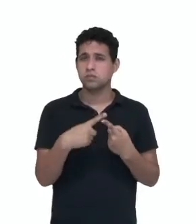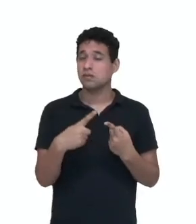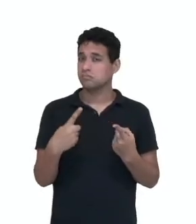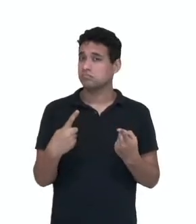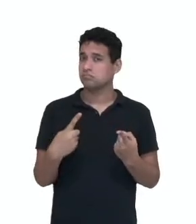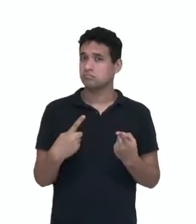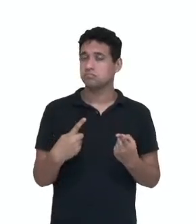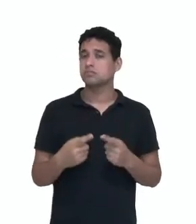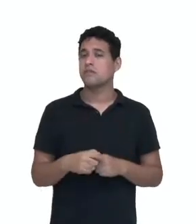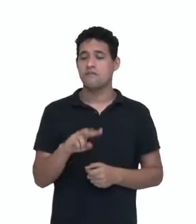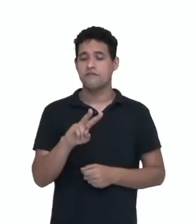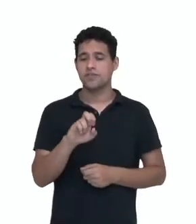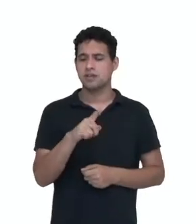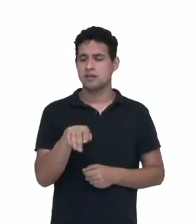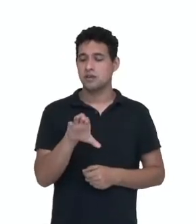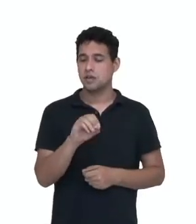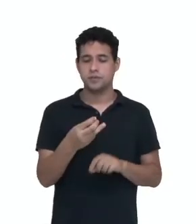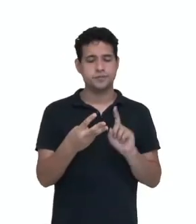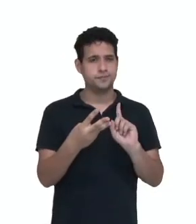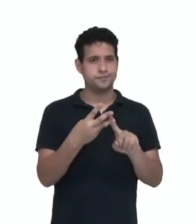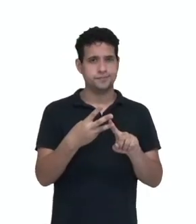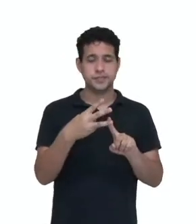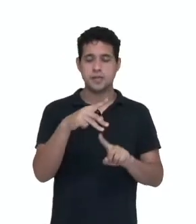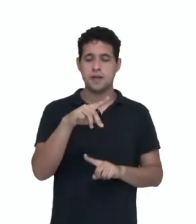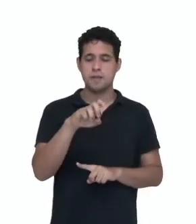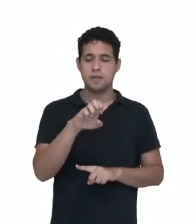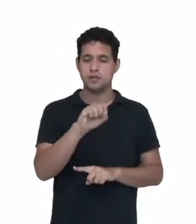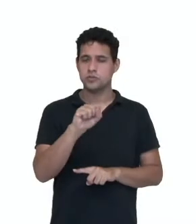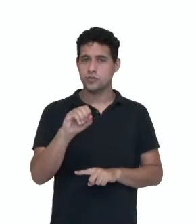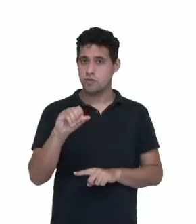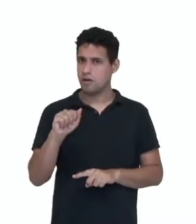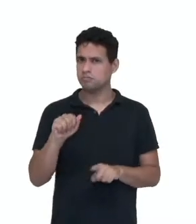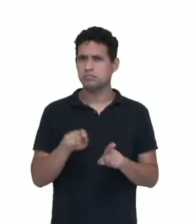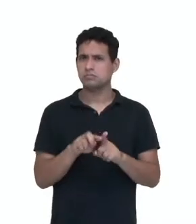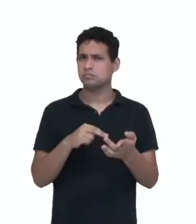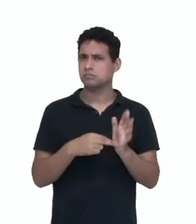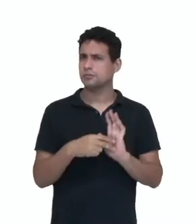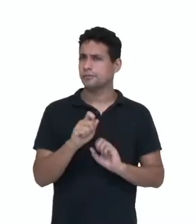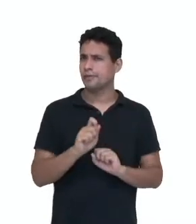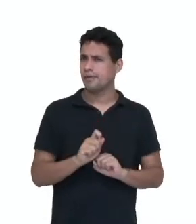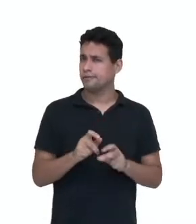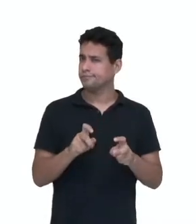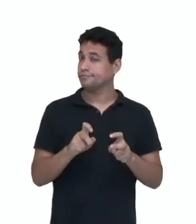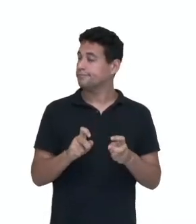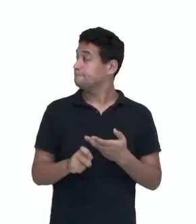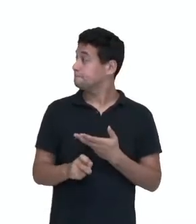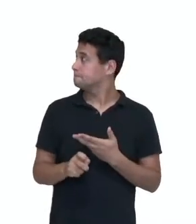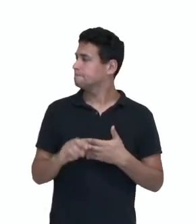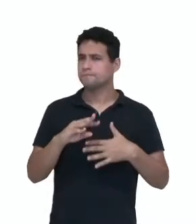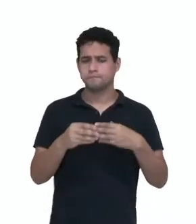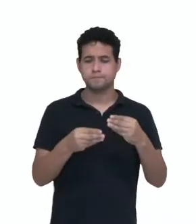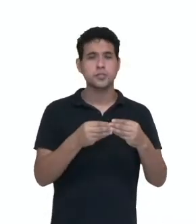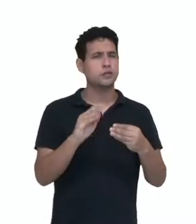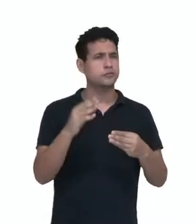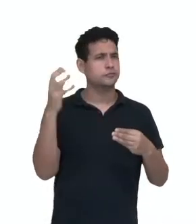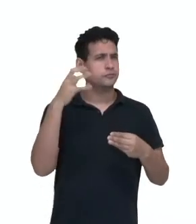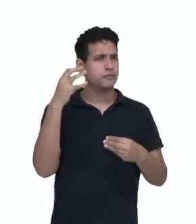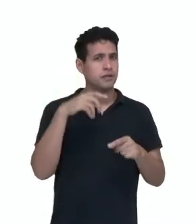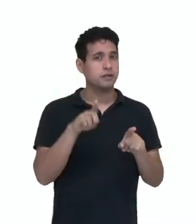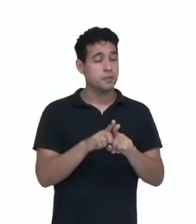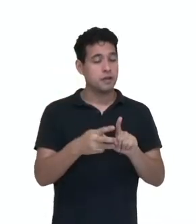estación, verano. Terceira pessoa do singular, pretérito perfeito compuesto. Ha llovido está